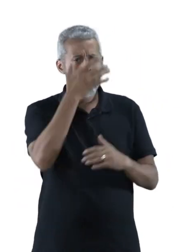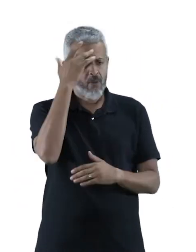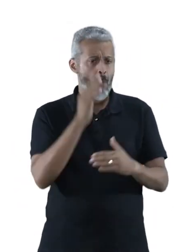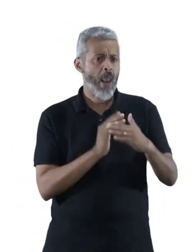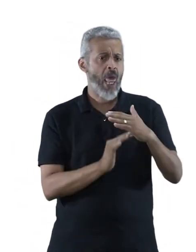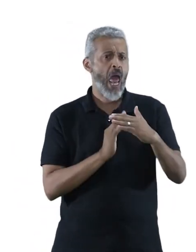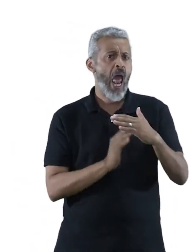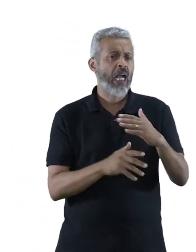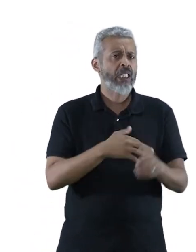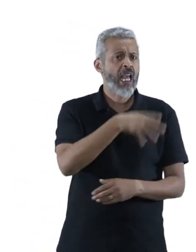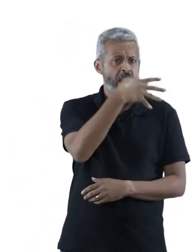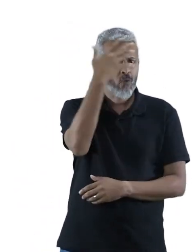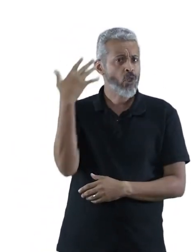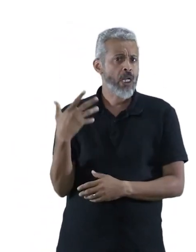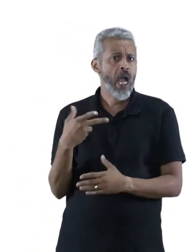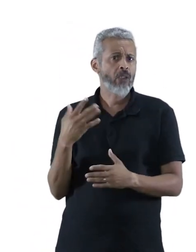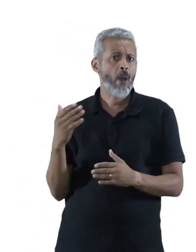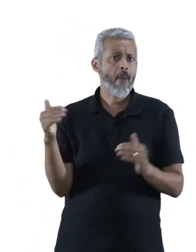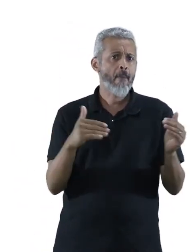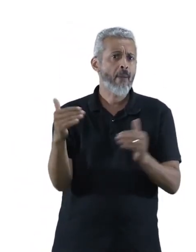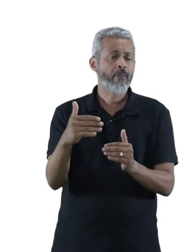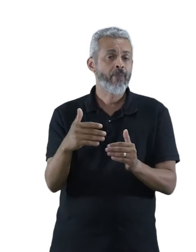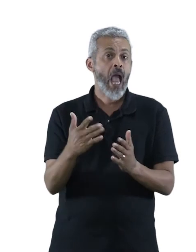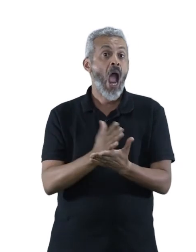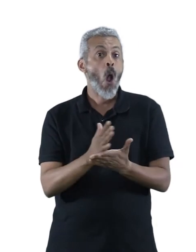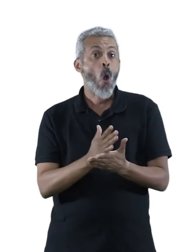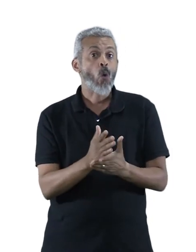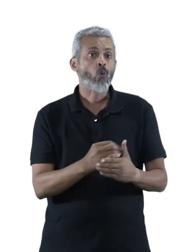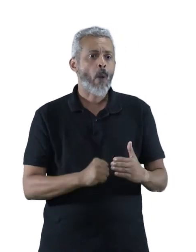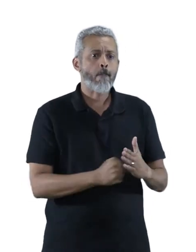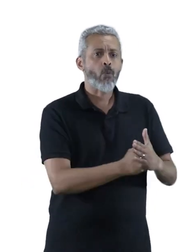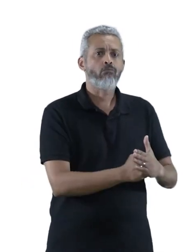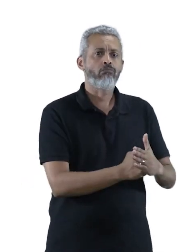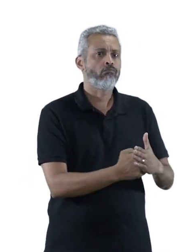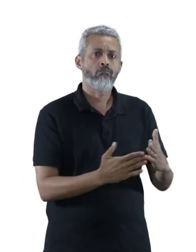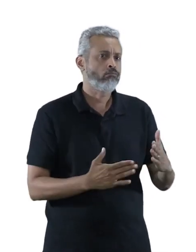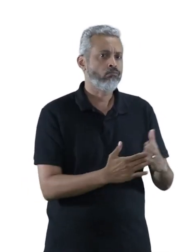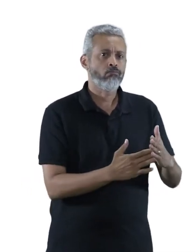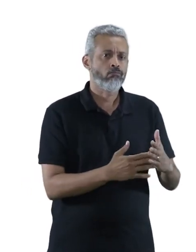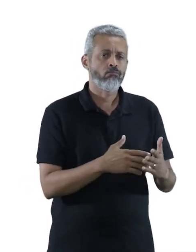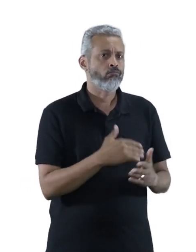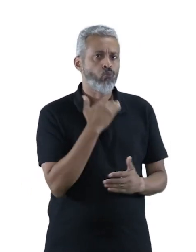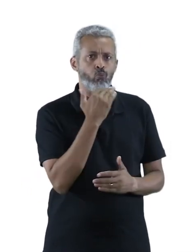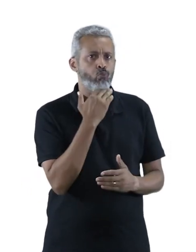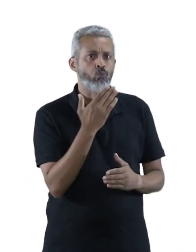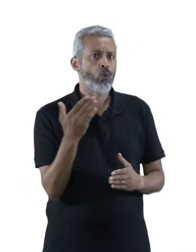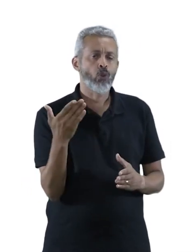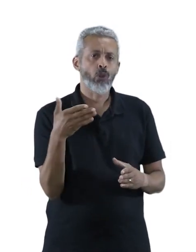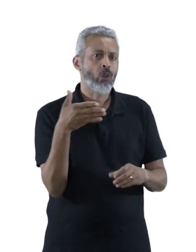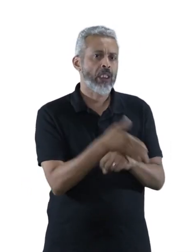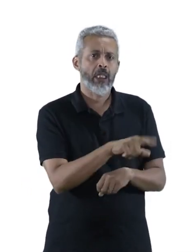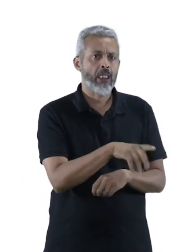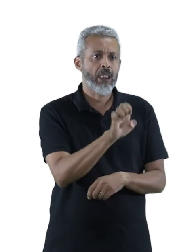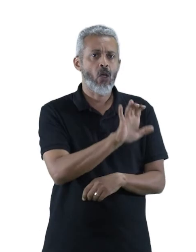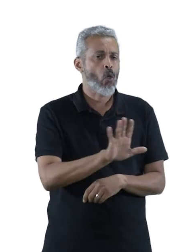entrada de imigrantes e refugiados. Esses refugiados, muitos ficaram barrados de entrar na Europa. Alguns conseguiram e foram